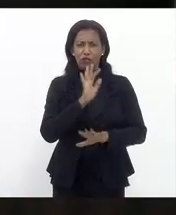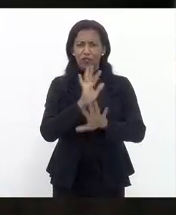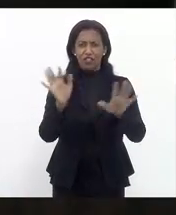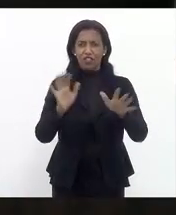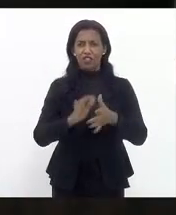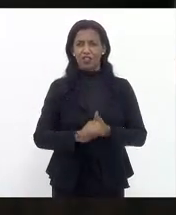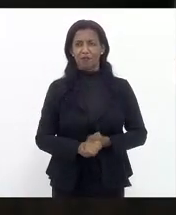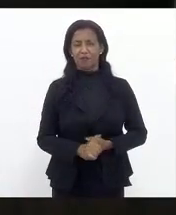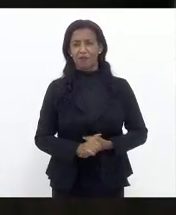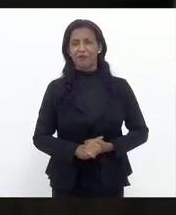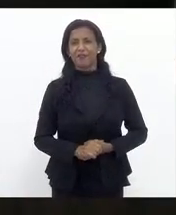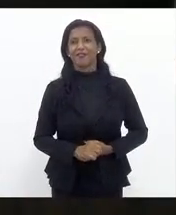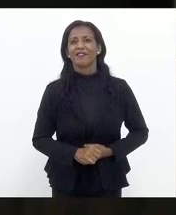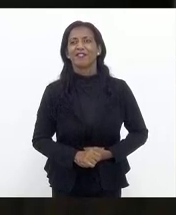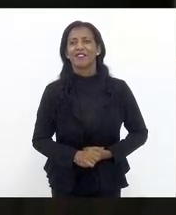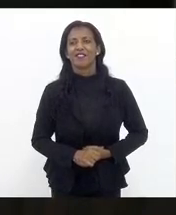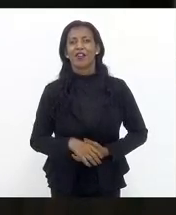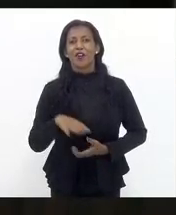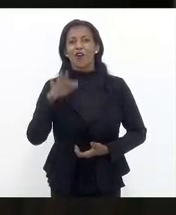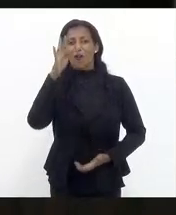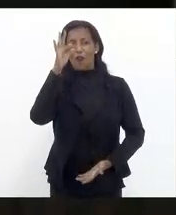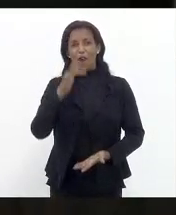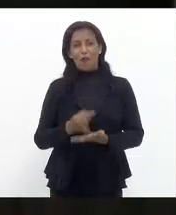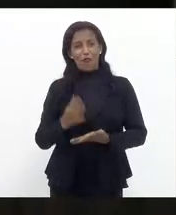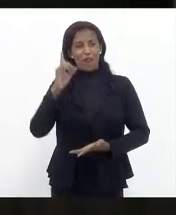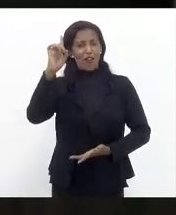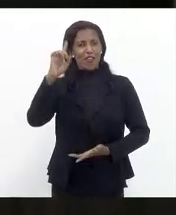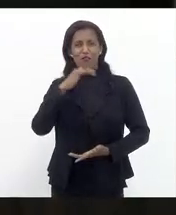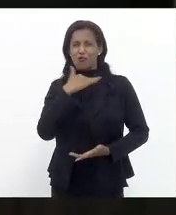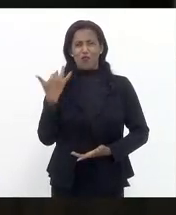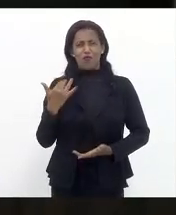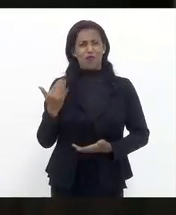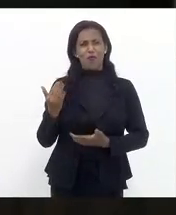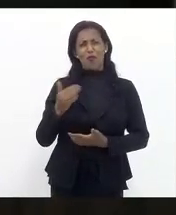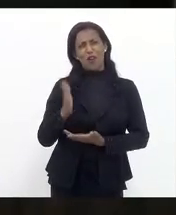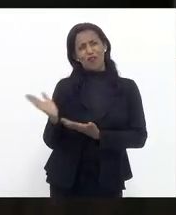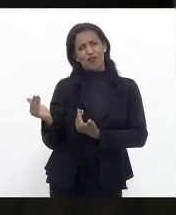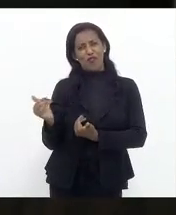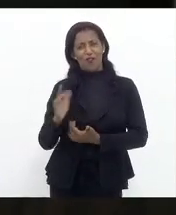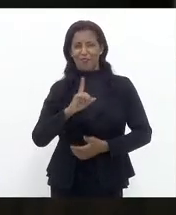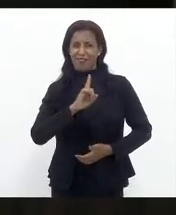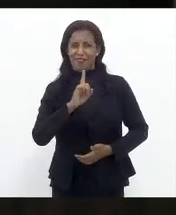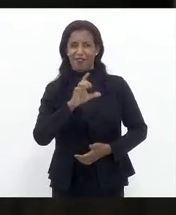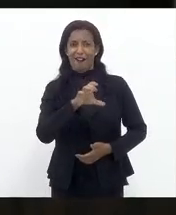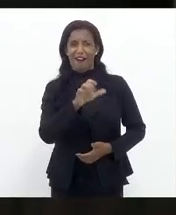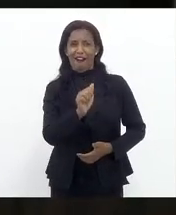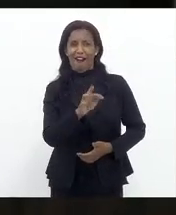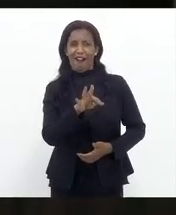que diz assim: com fé em Deus eu não vou morrer tão cedo. Caetano Veloso.